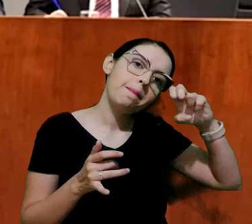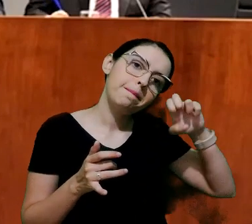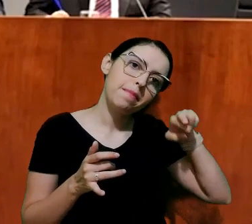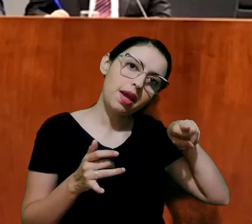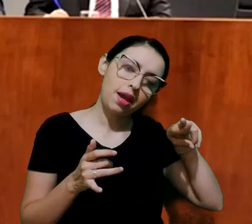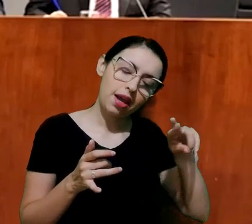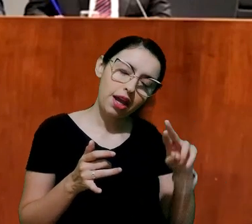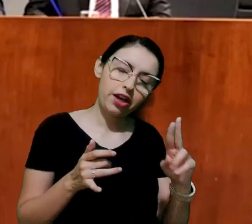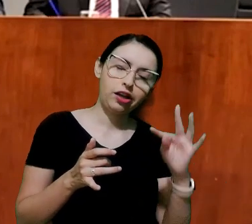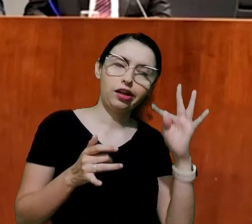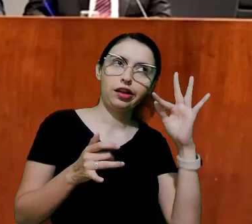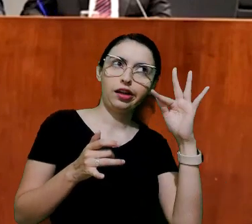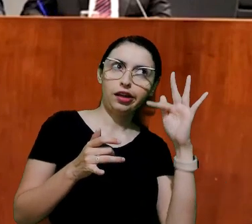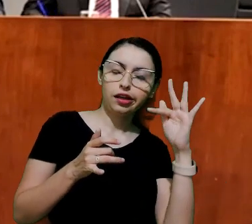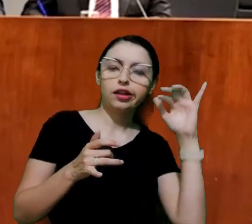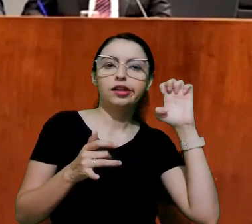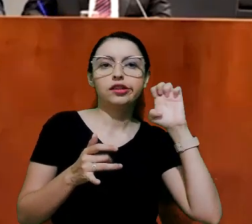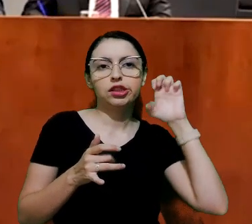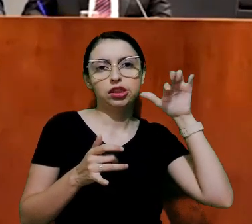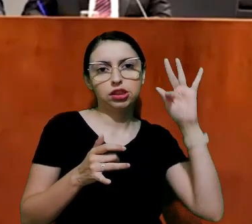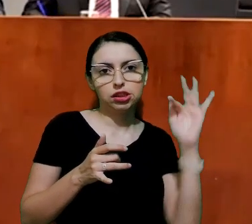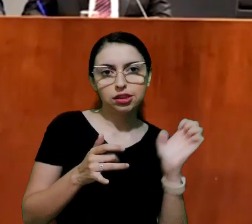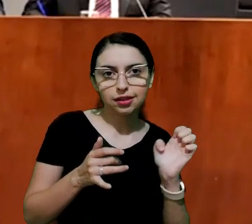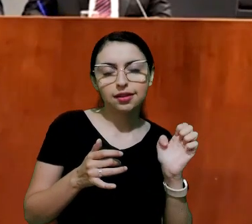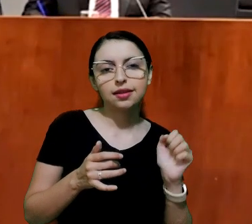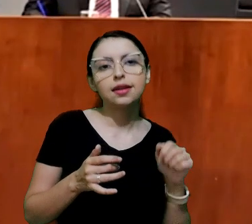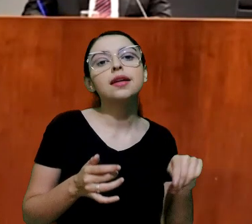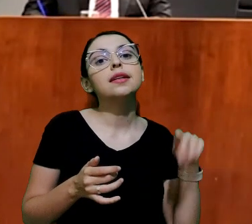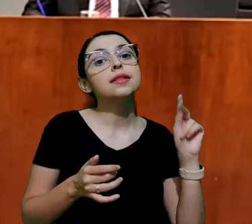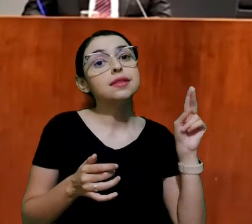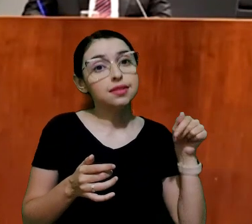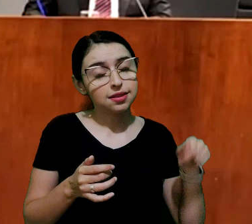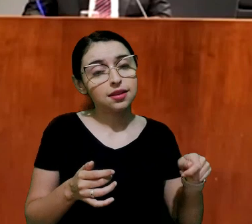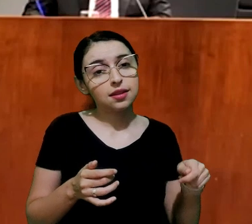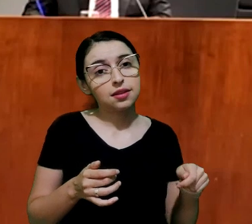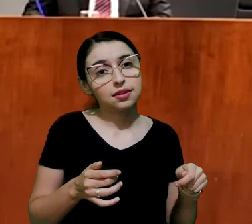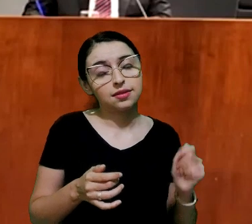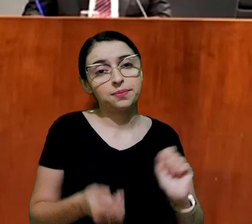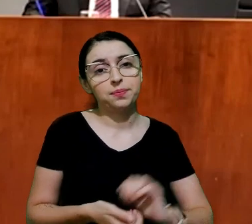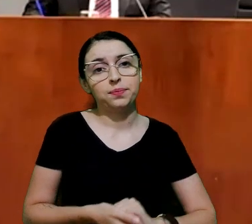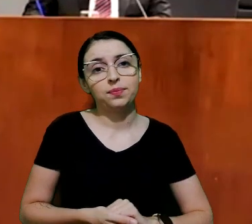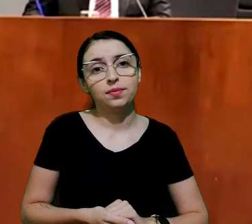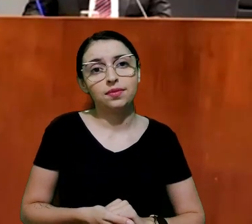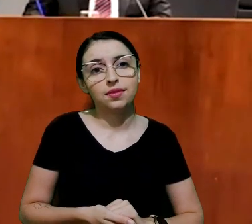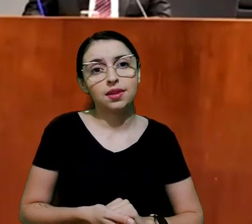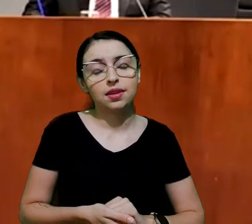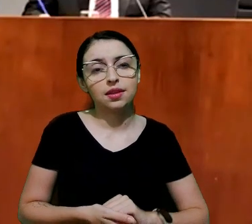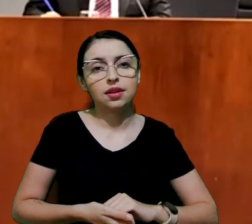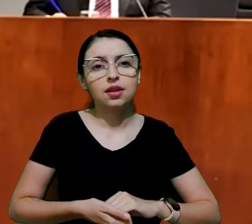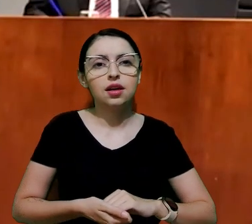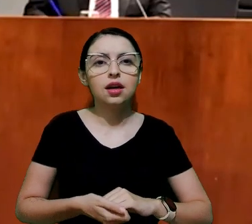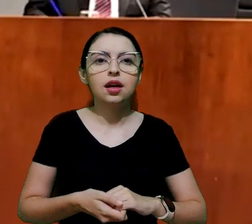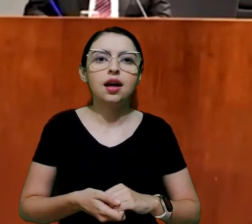herdeiro necessário? E sendo herdeiro necessário, opera-se a nulidade de um testamento feito